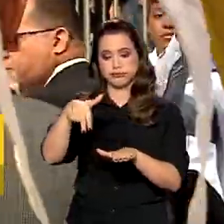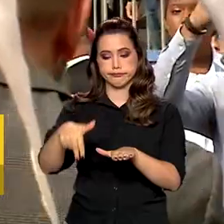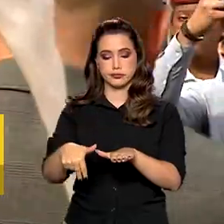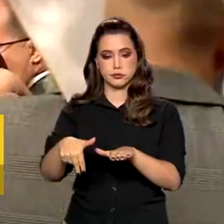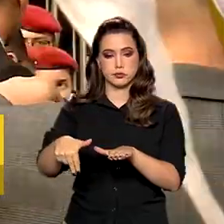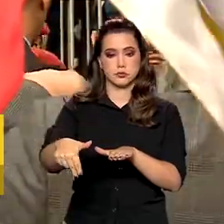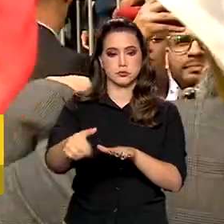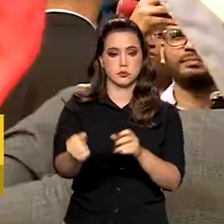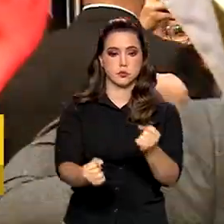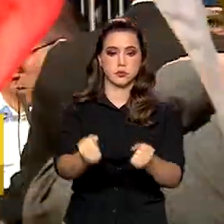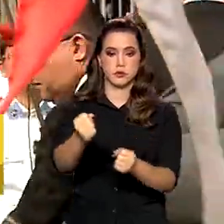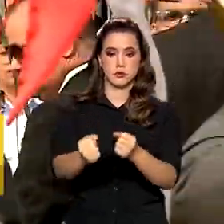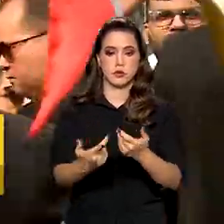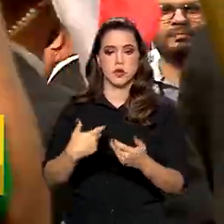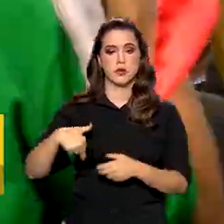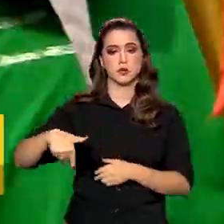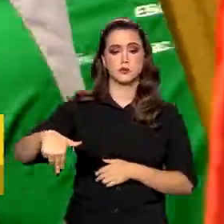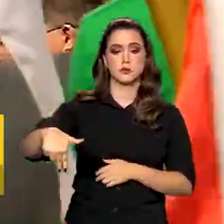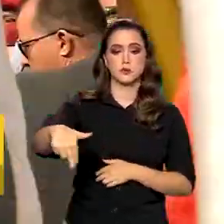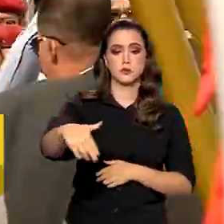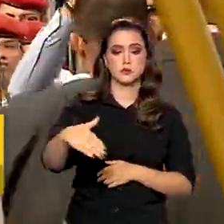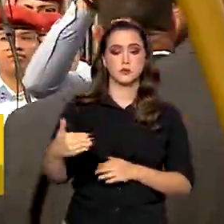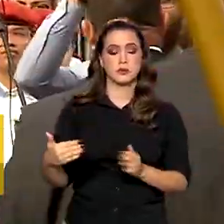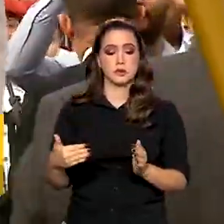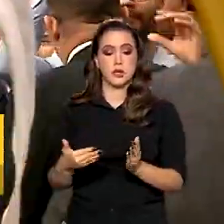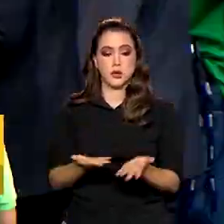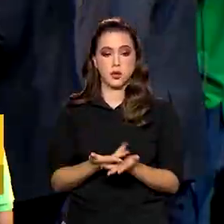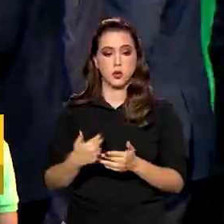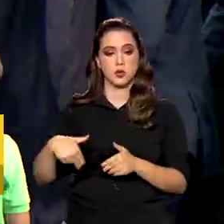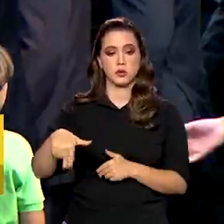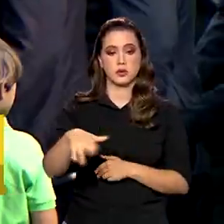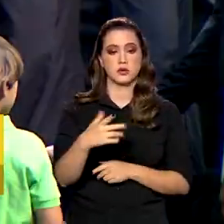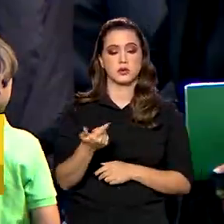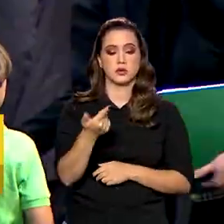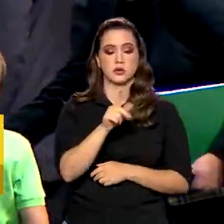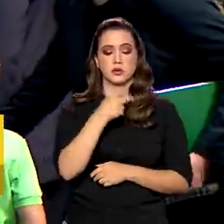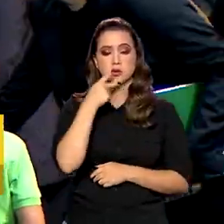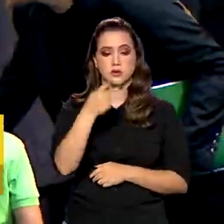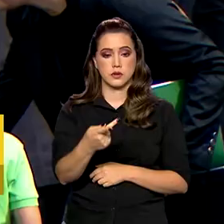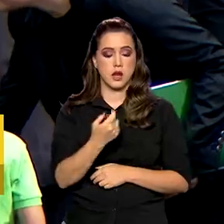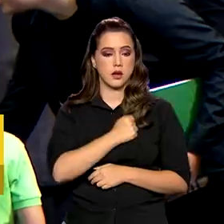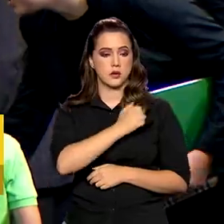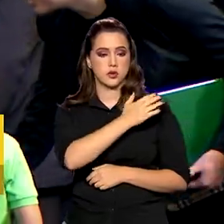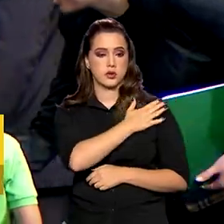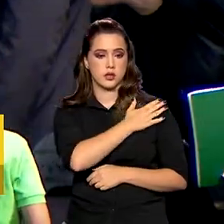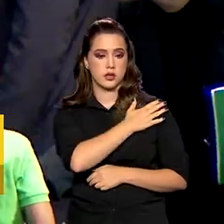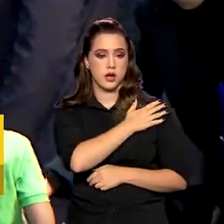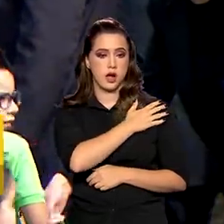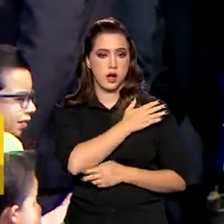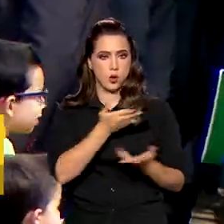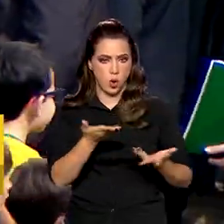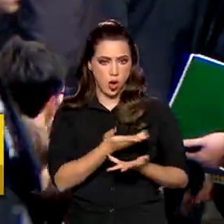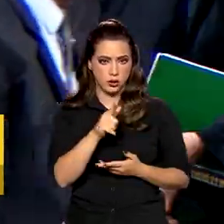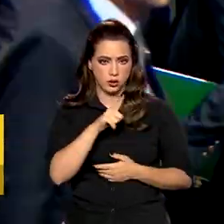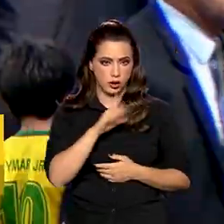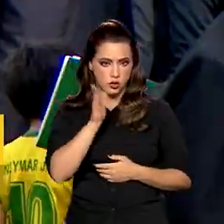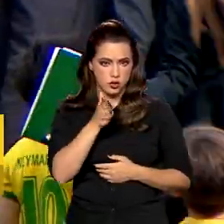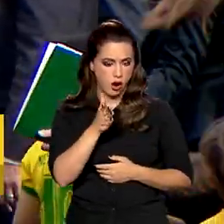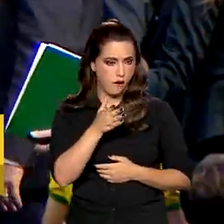Royce, segue a pé. Ali agora, ele vai voltar a falar com o general, coronel ou não? Essa parte já